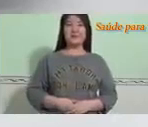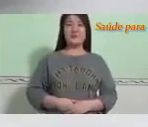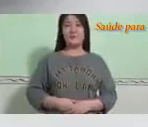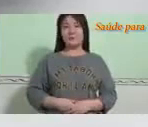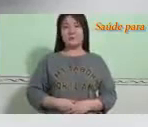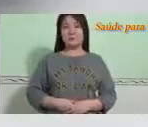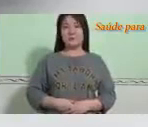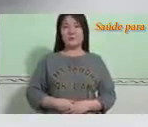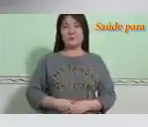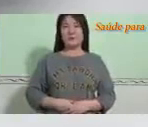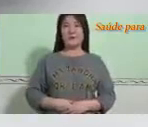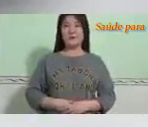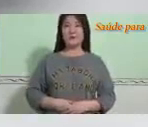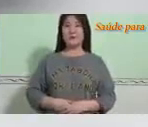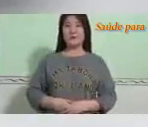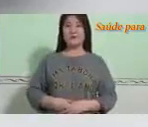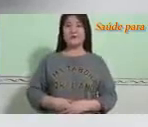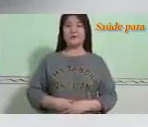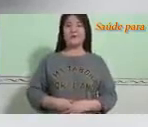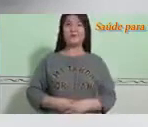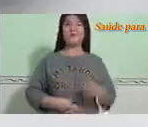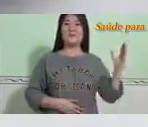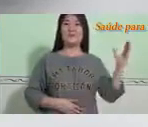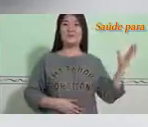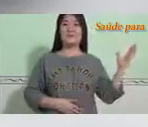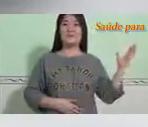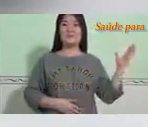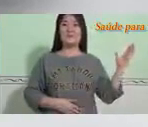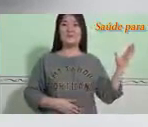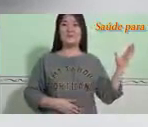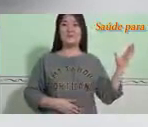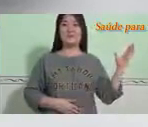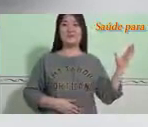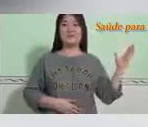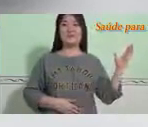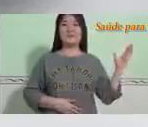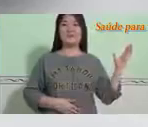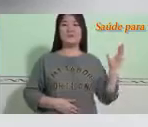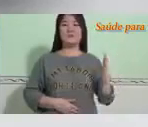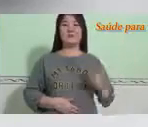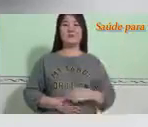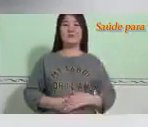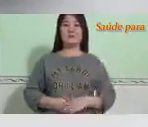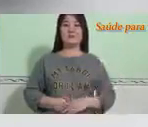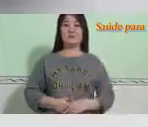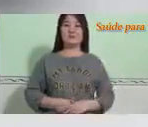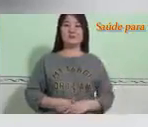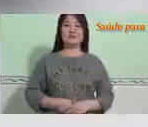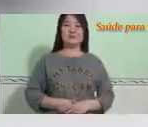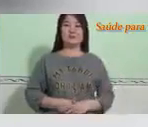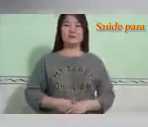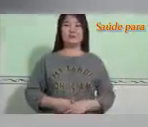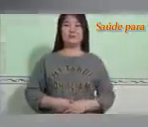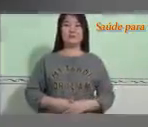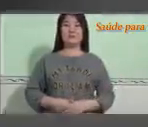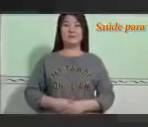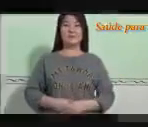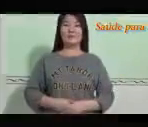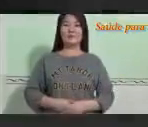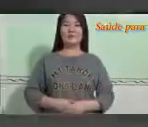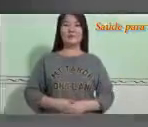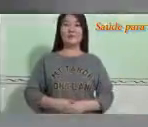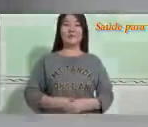2. COSTOCONDRITE, costocondrite é a causa mais frequente de dor na costela, quando não existe uma causa específica, vírgula, como uma